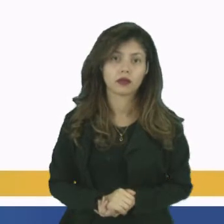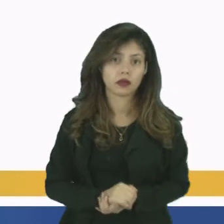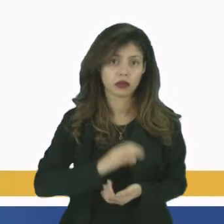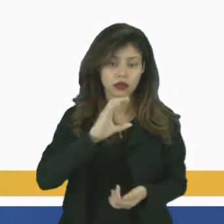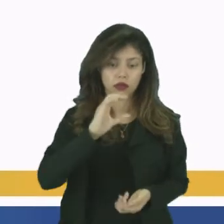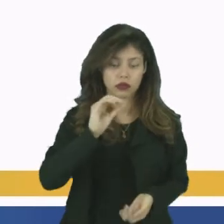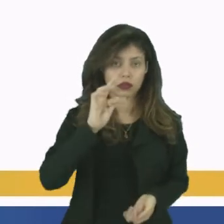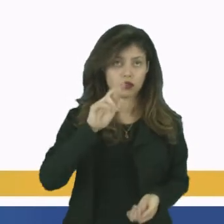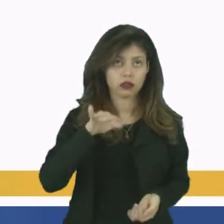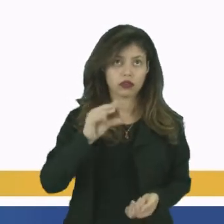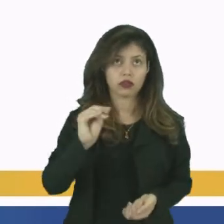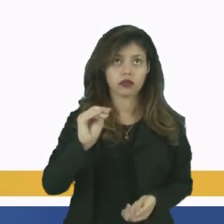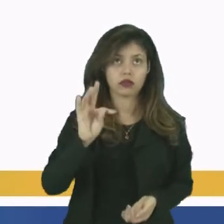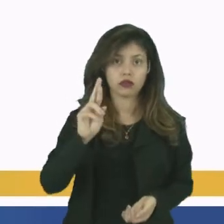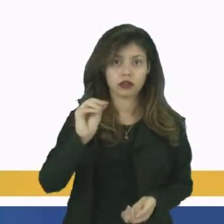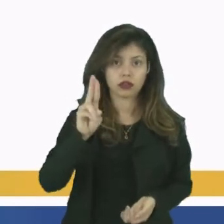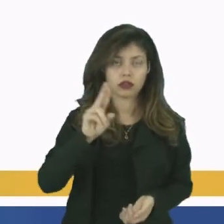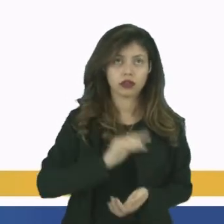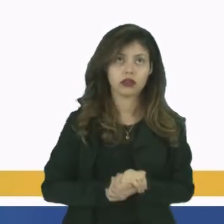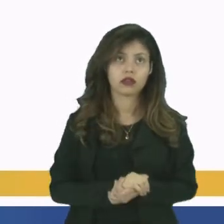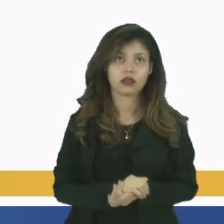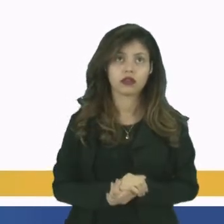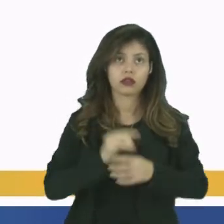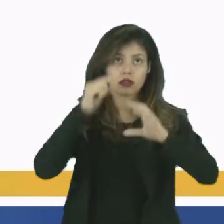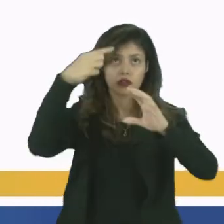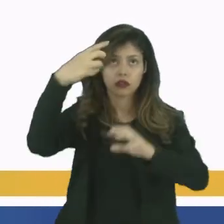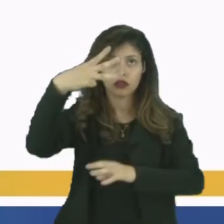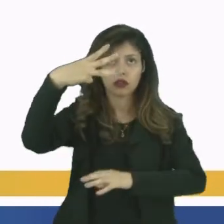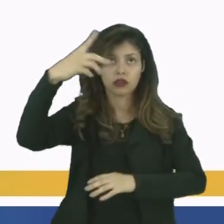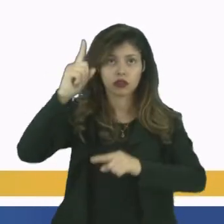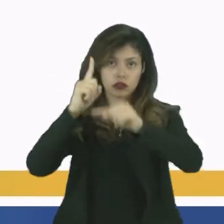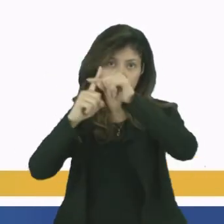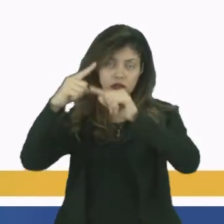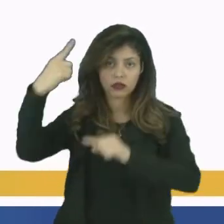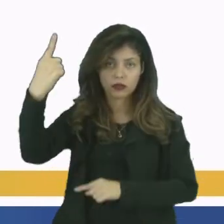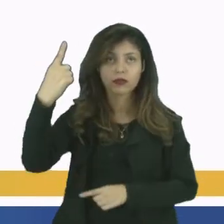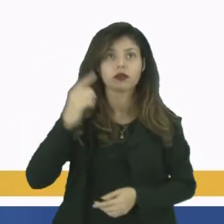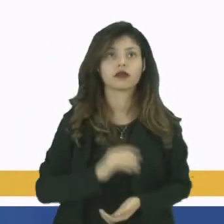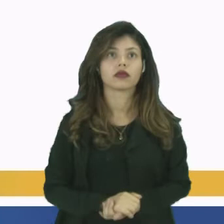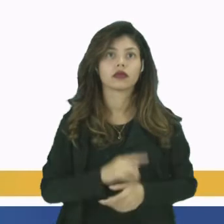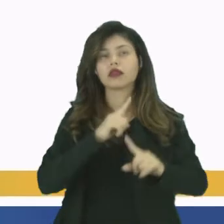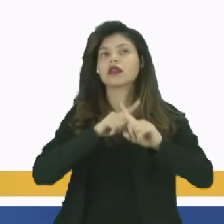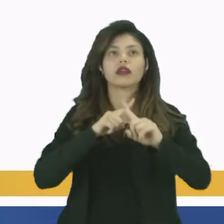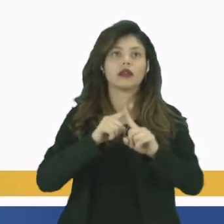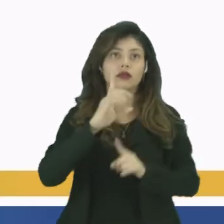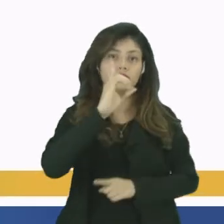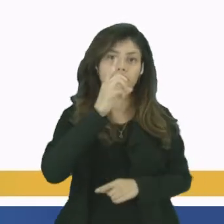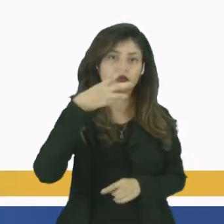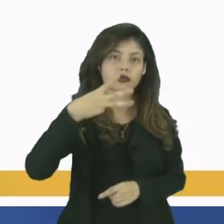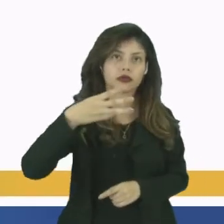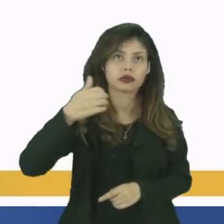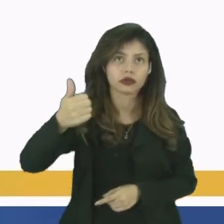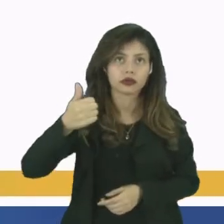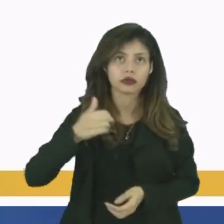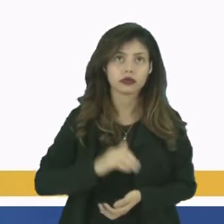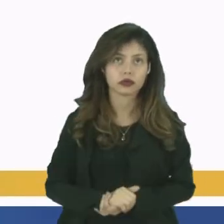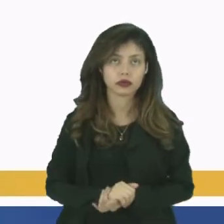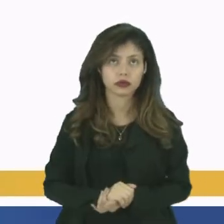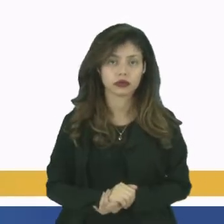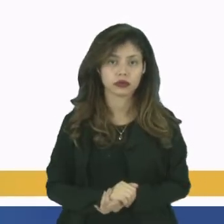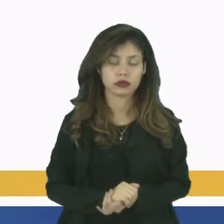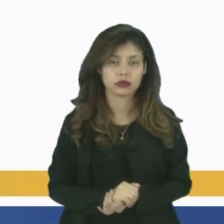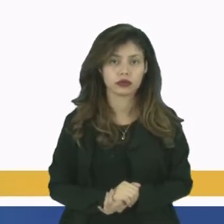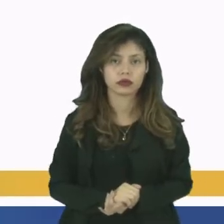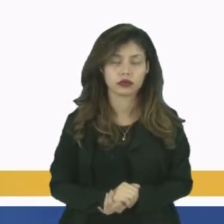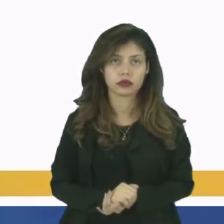cofator, que é o menos 1 elevado à linha mais coluna, vezes o determinante desse